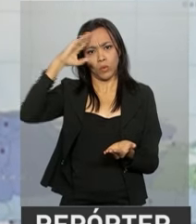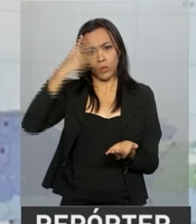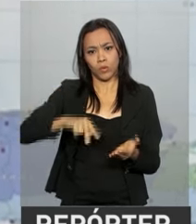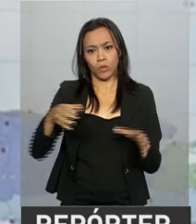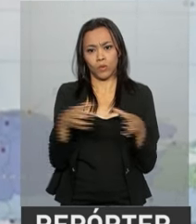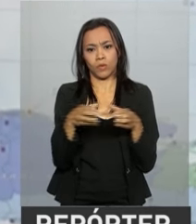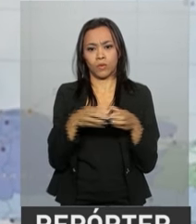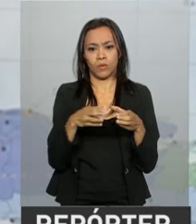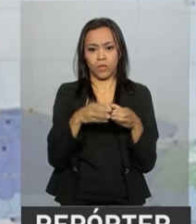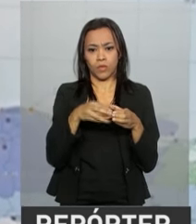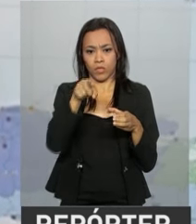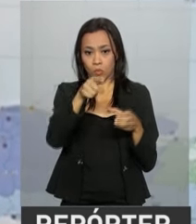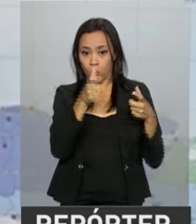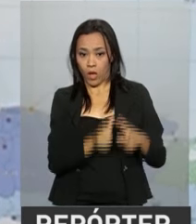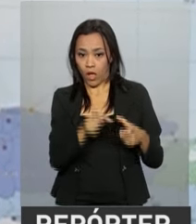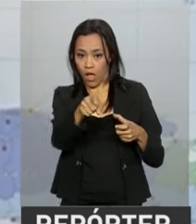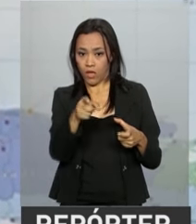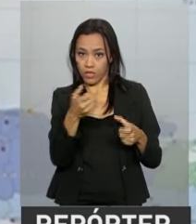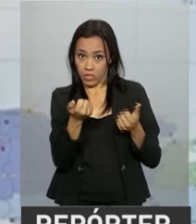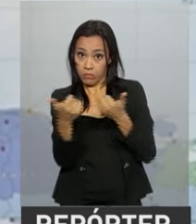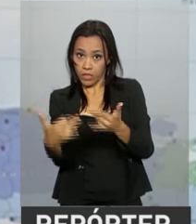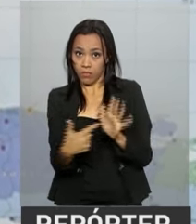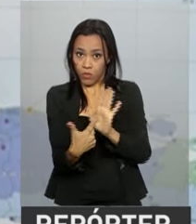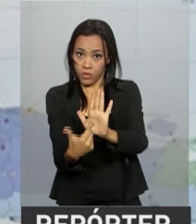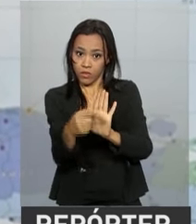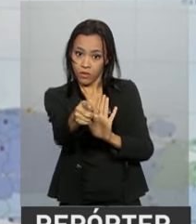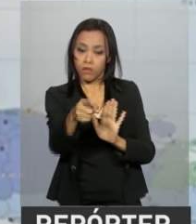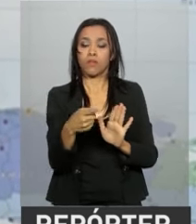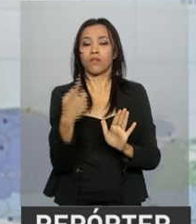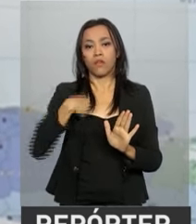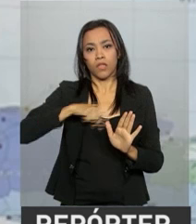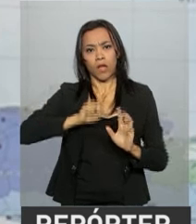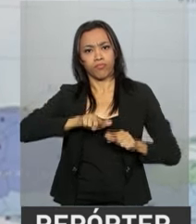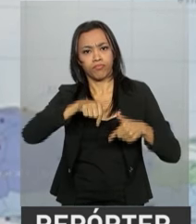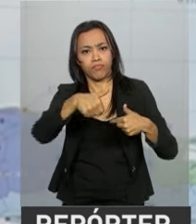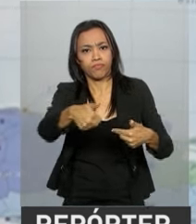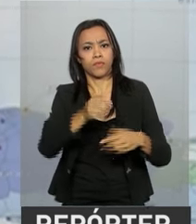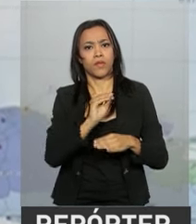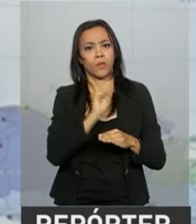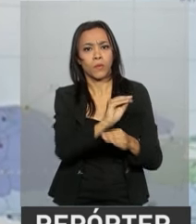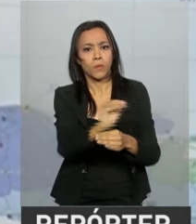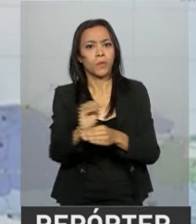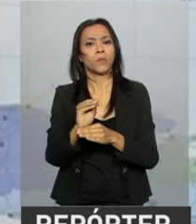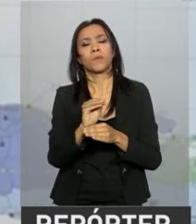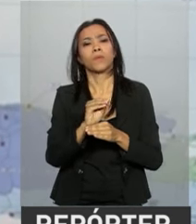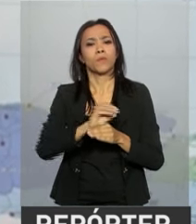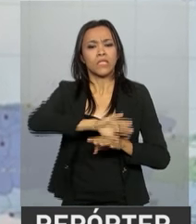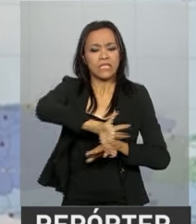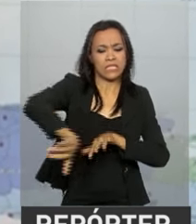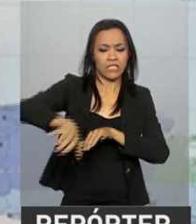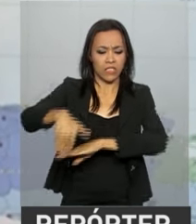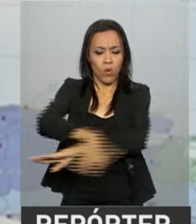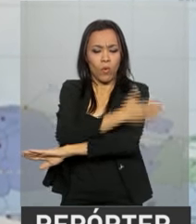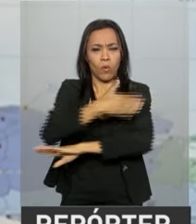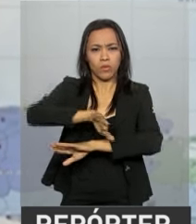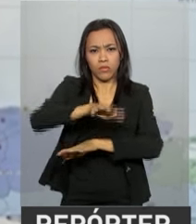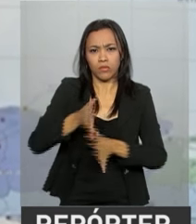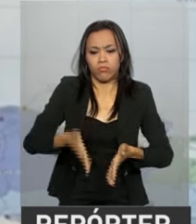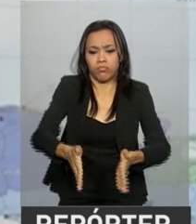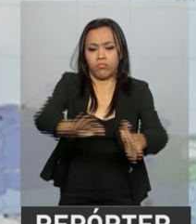brasileiras até a região e estamos realizando a escolta, abrindo estradas